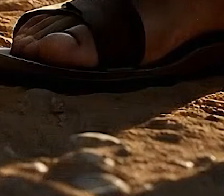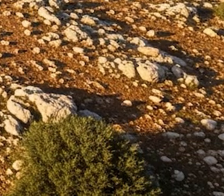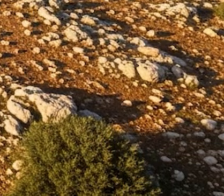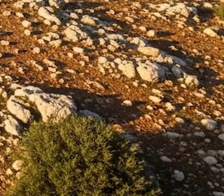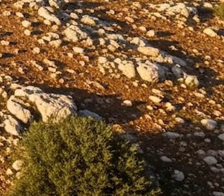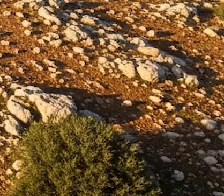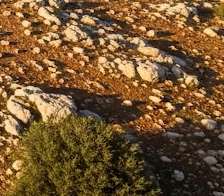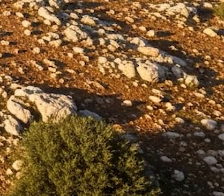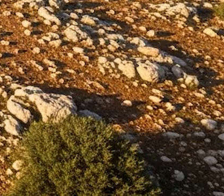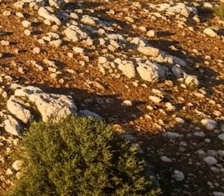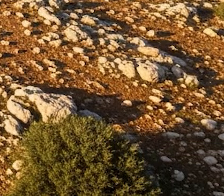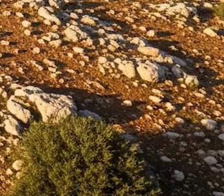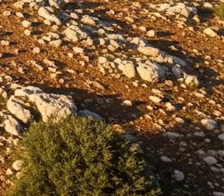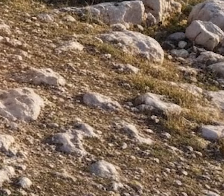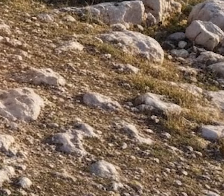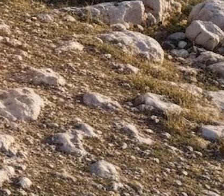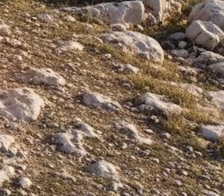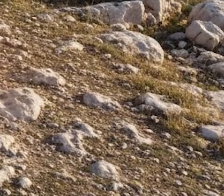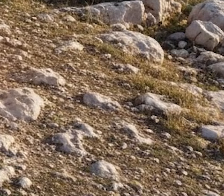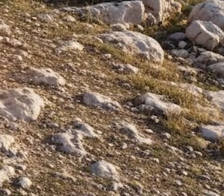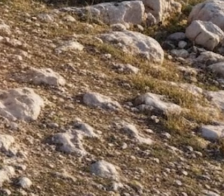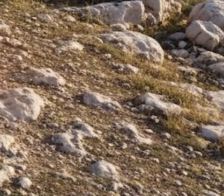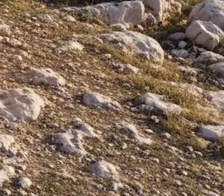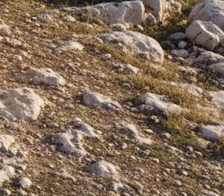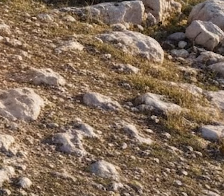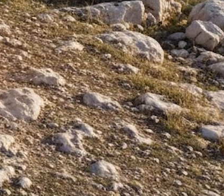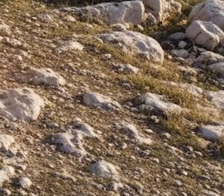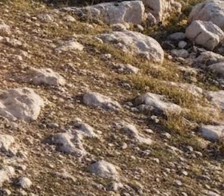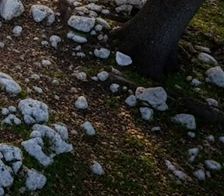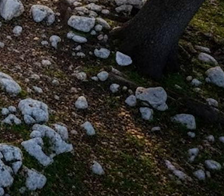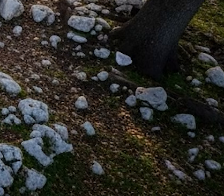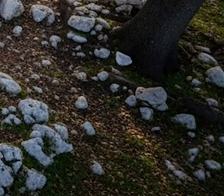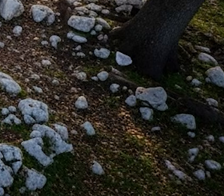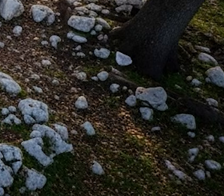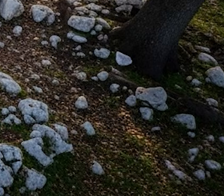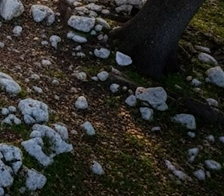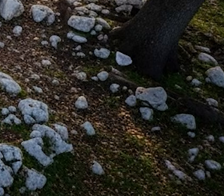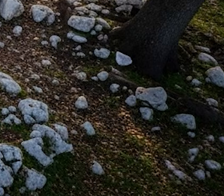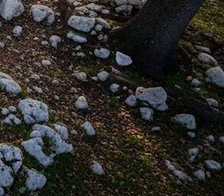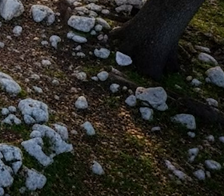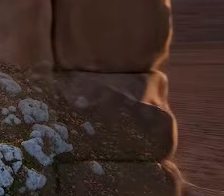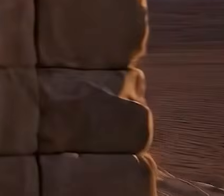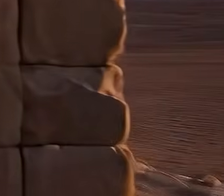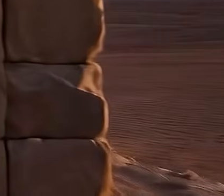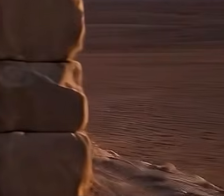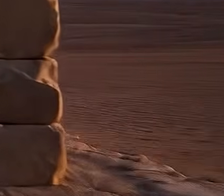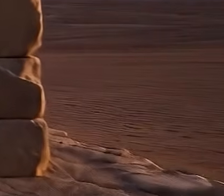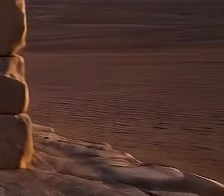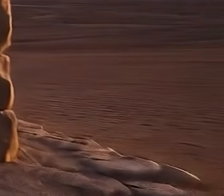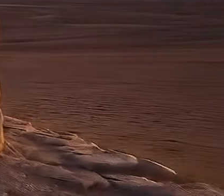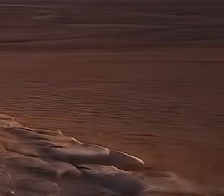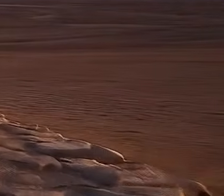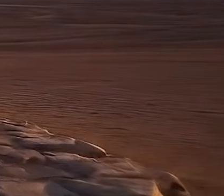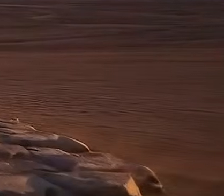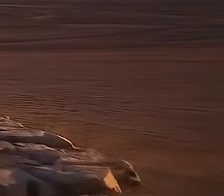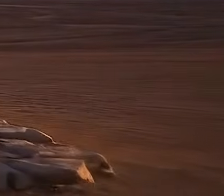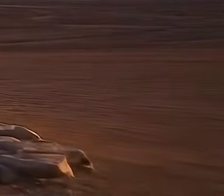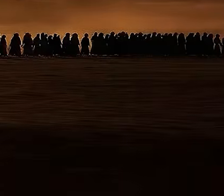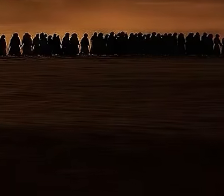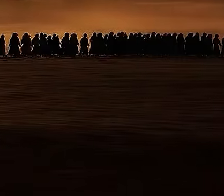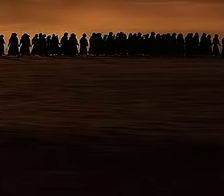passo, um altar, a cada altar, uma promessa e uma fé que atravessaria